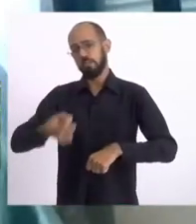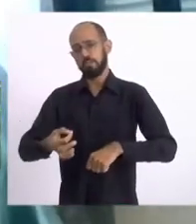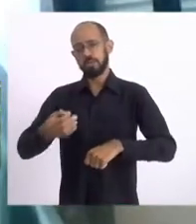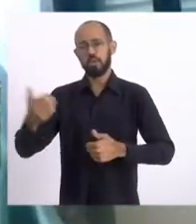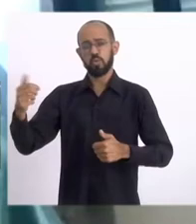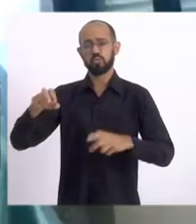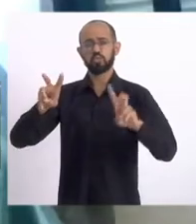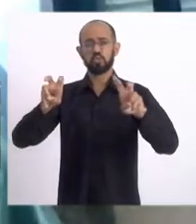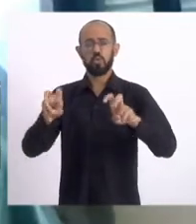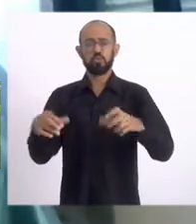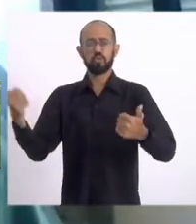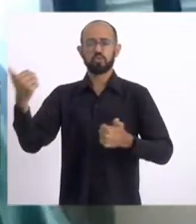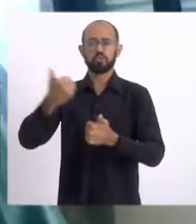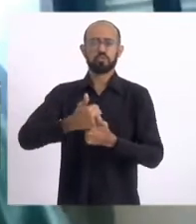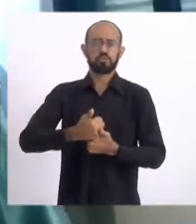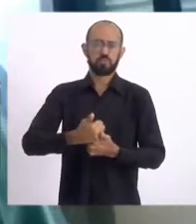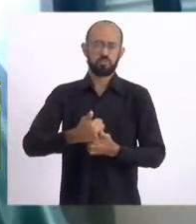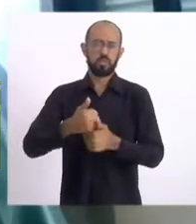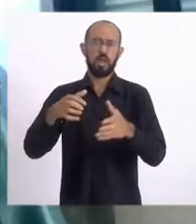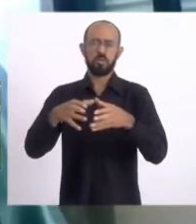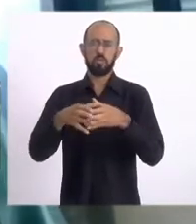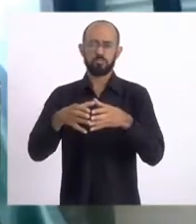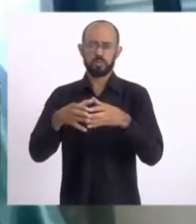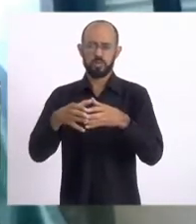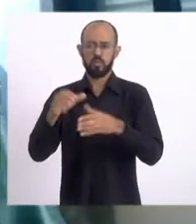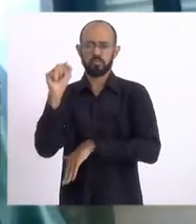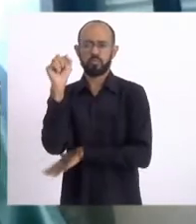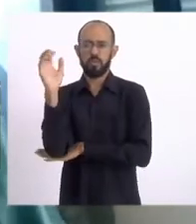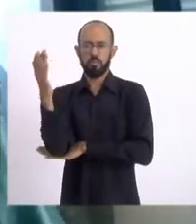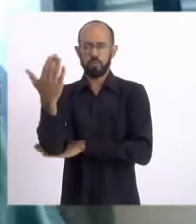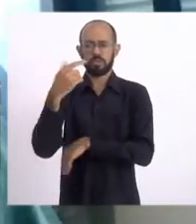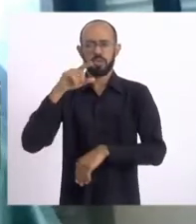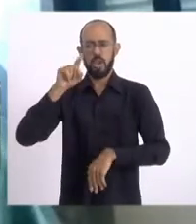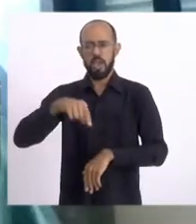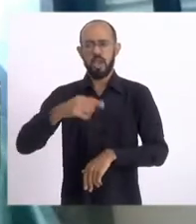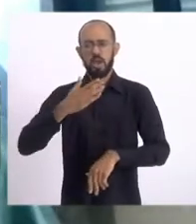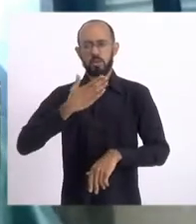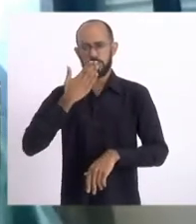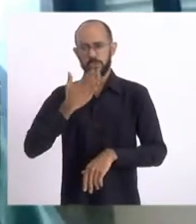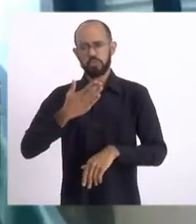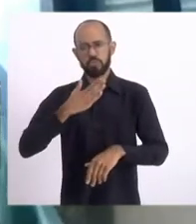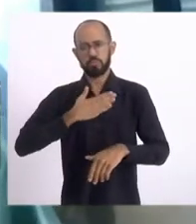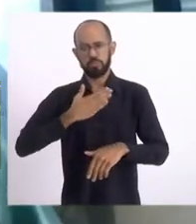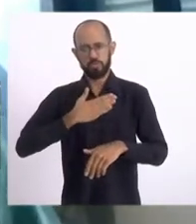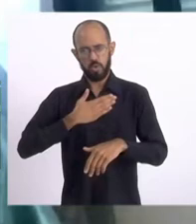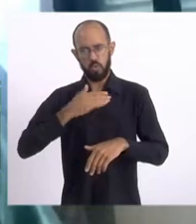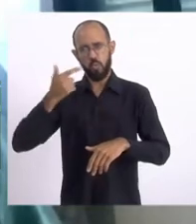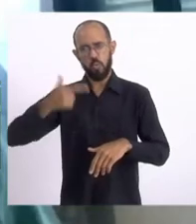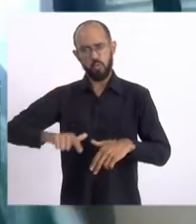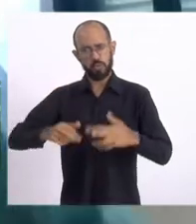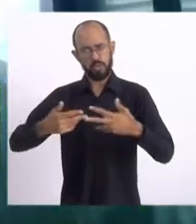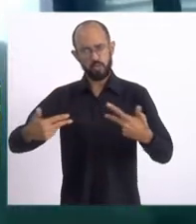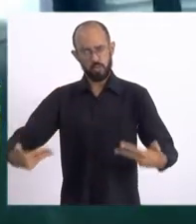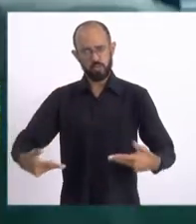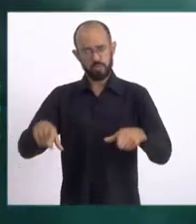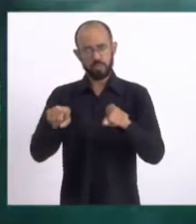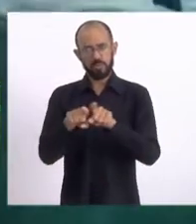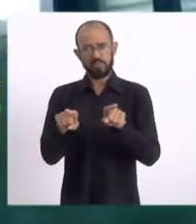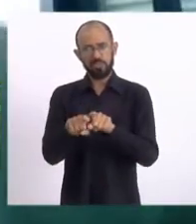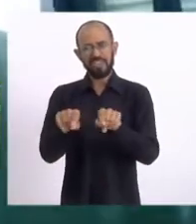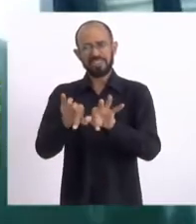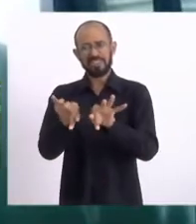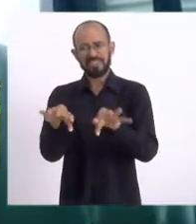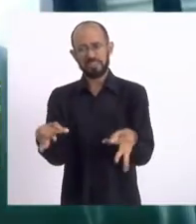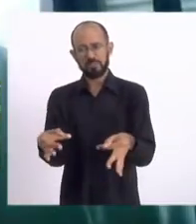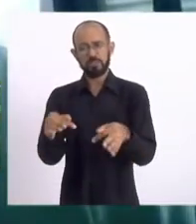substitutivo da Comissão de Meio Ambiente. Então, esse é um pedido meu à Vossa Excelência. O outro, também é simples,